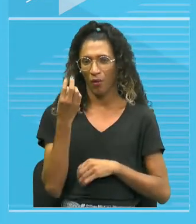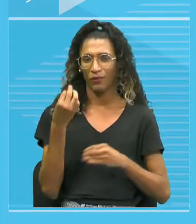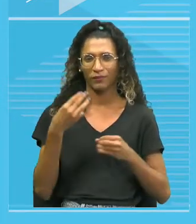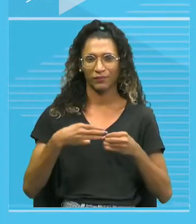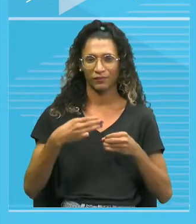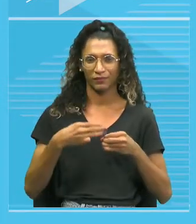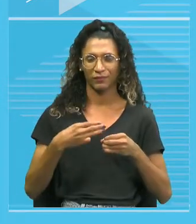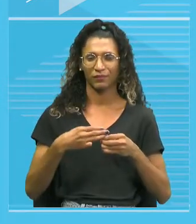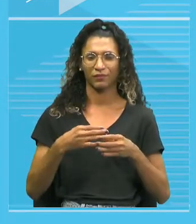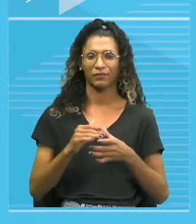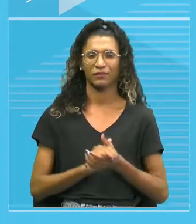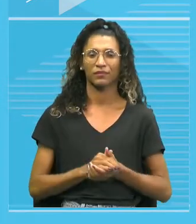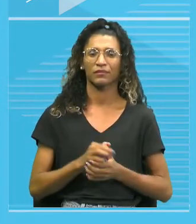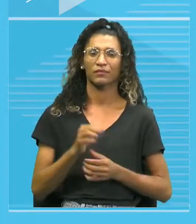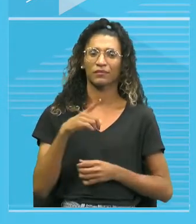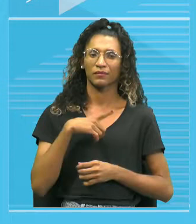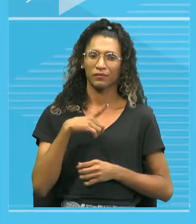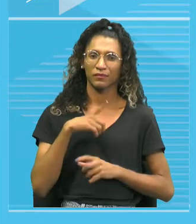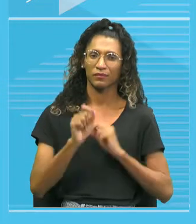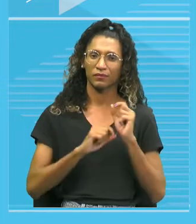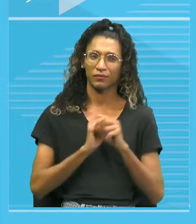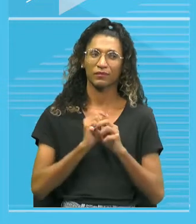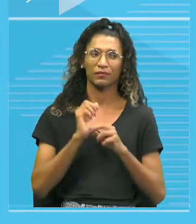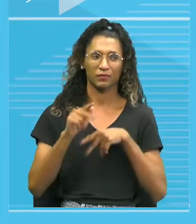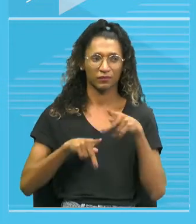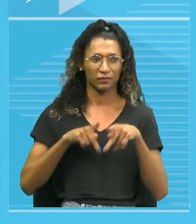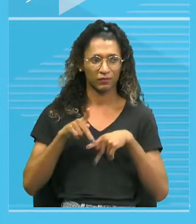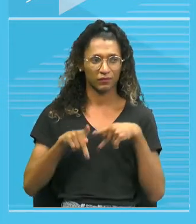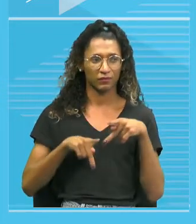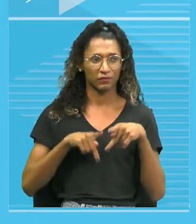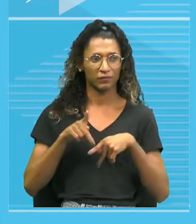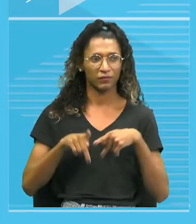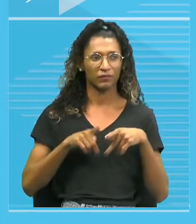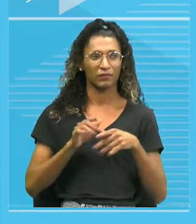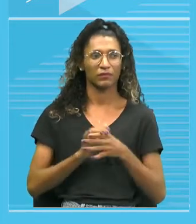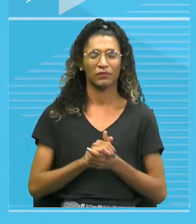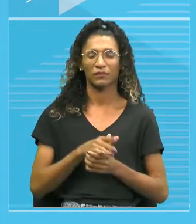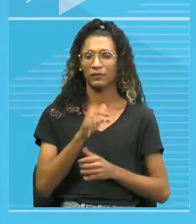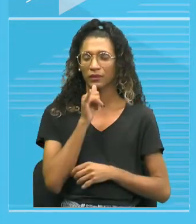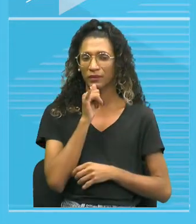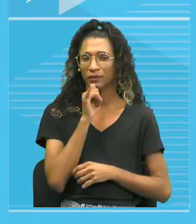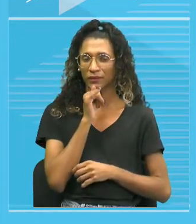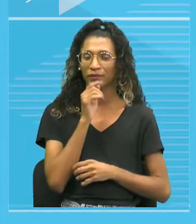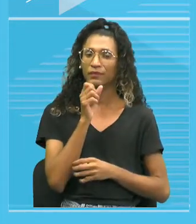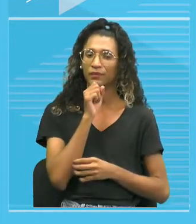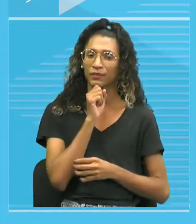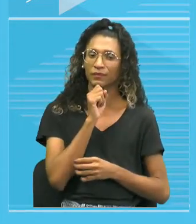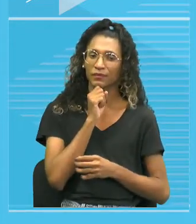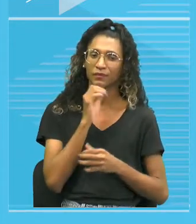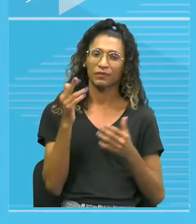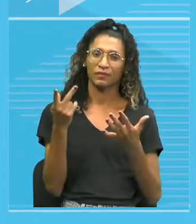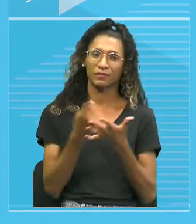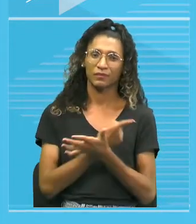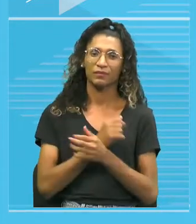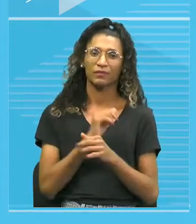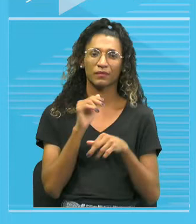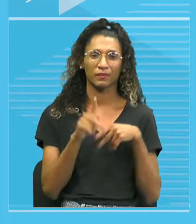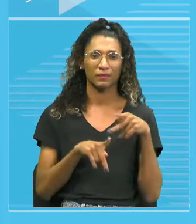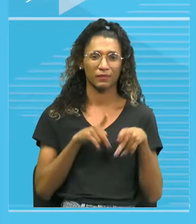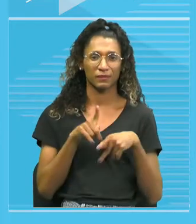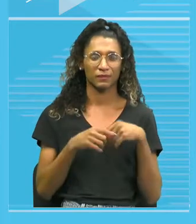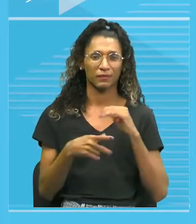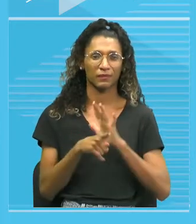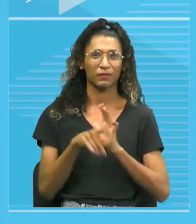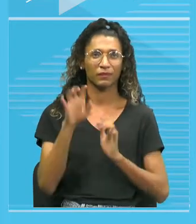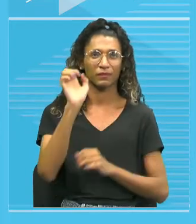exemplo, há uma tendência natural da população, no caso, envelhecer. É o que acontece, por exemplo, na população da Europa. A população da Europa